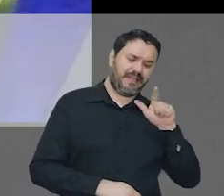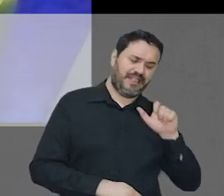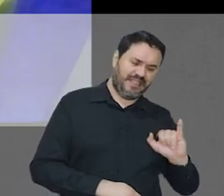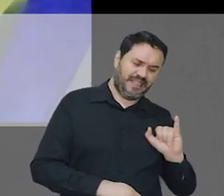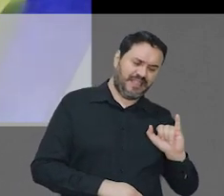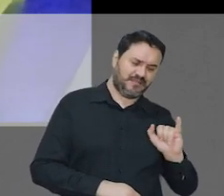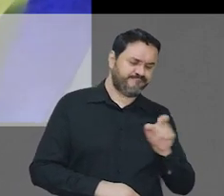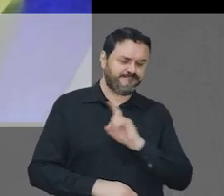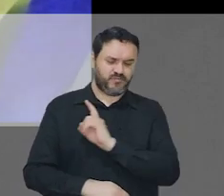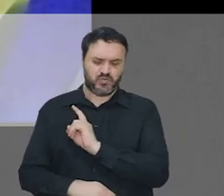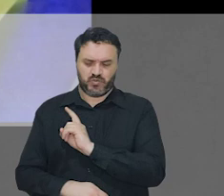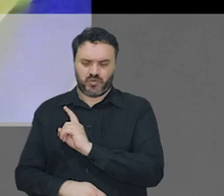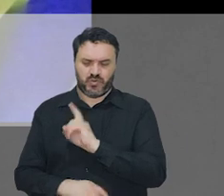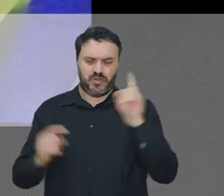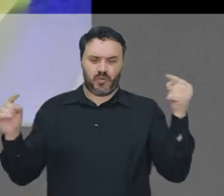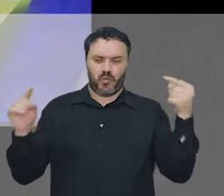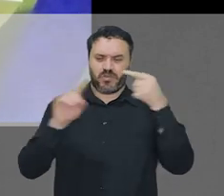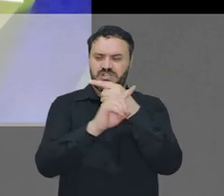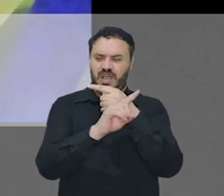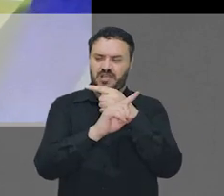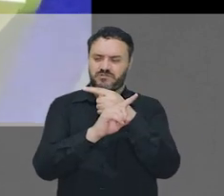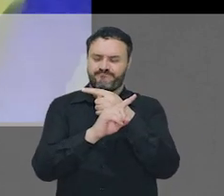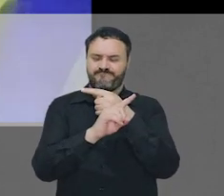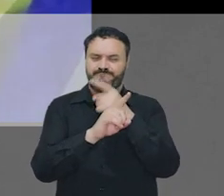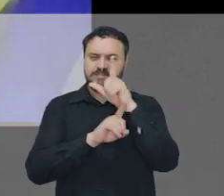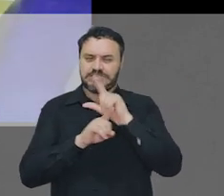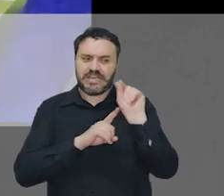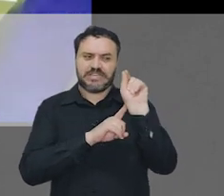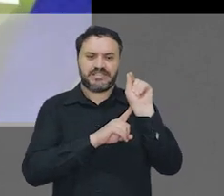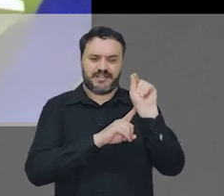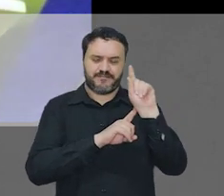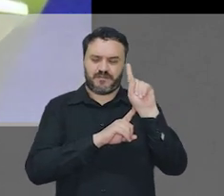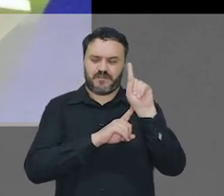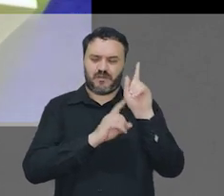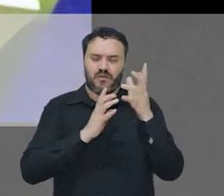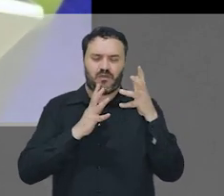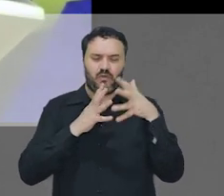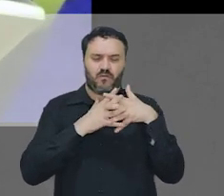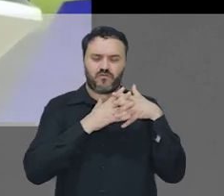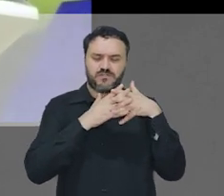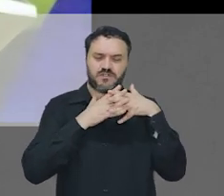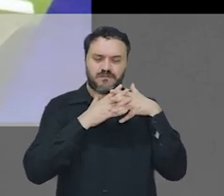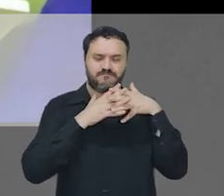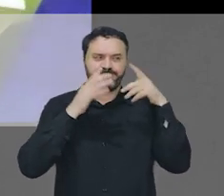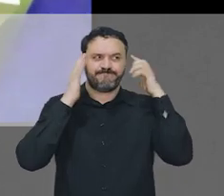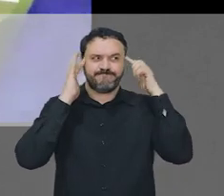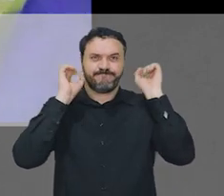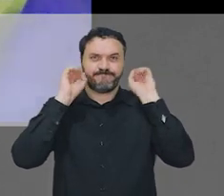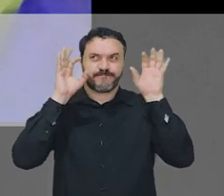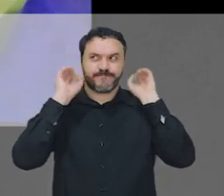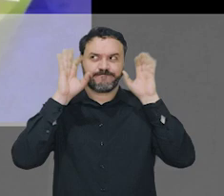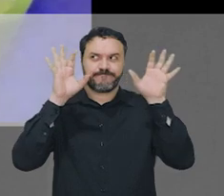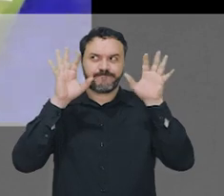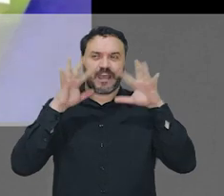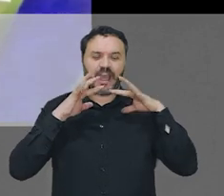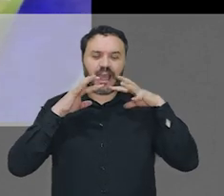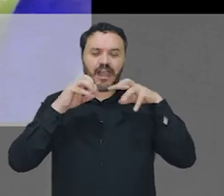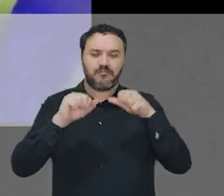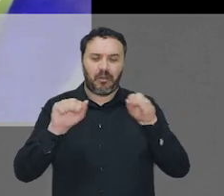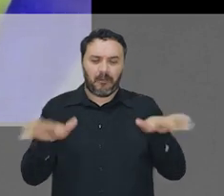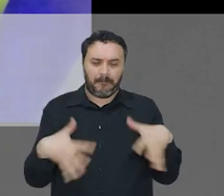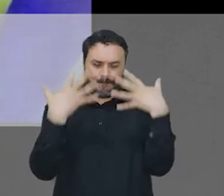cruzamento, uma saída, uma confusão, uma dor de cabeça. Eu era um animal no Marapuca, um